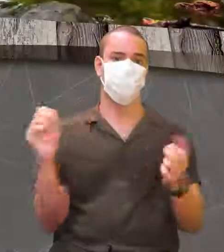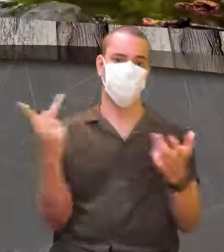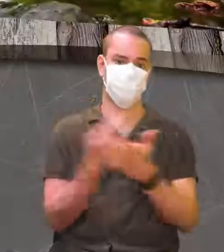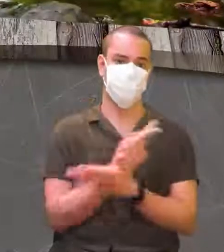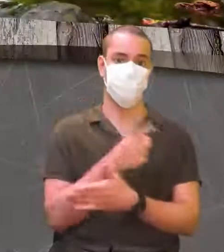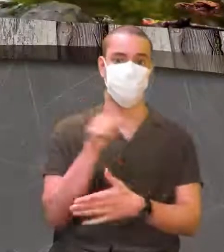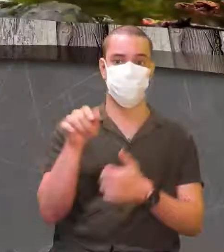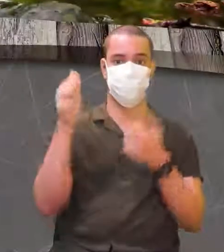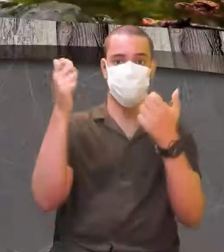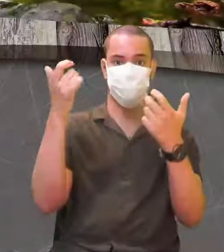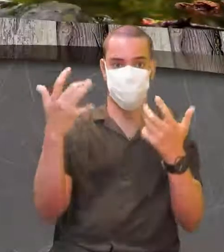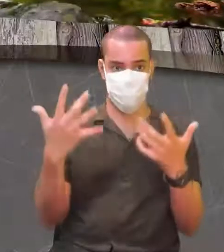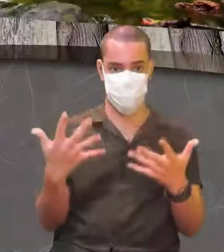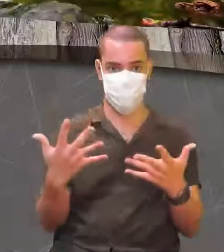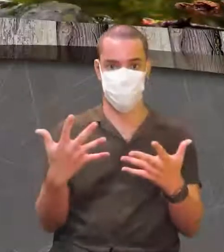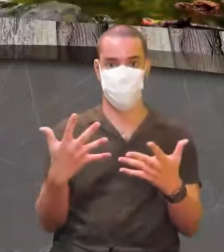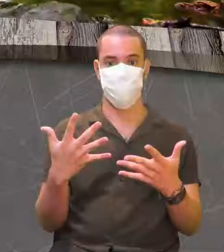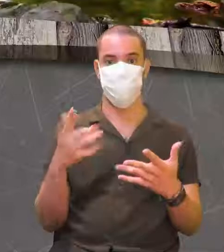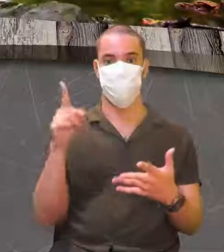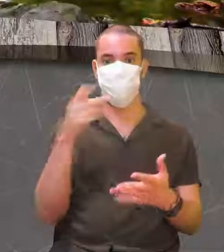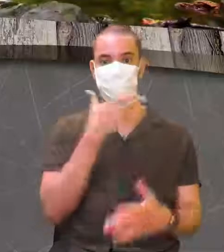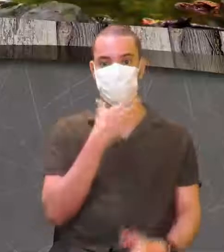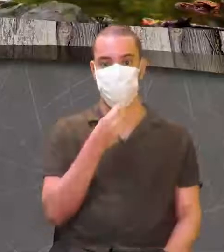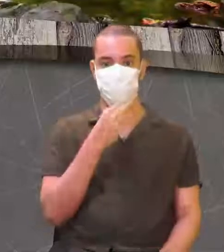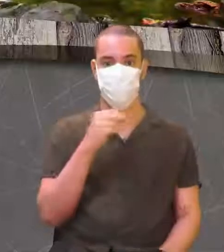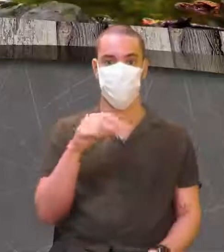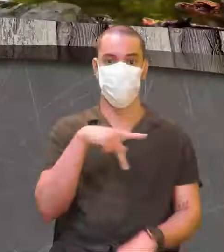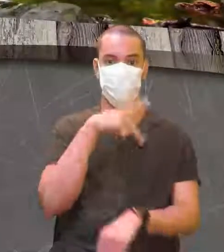Foi o que o austríaco Karl Landsteiner,